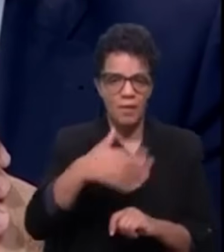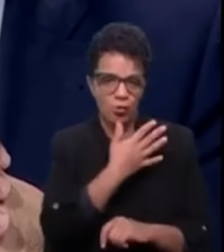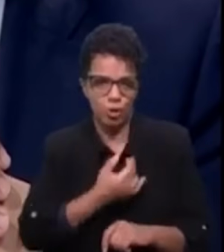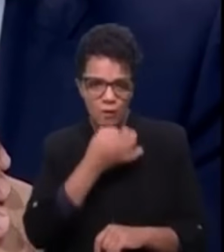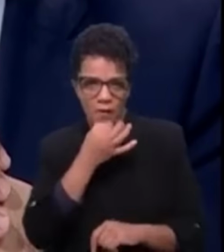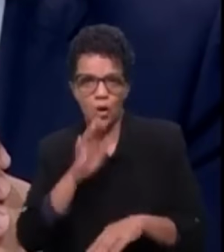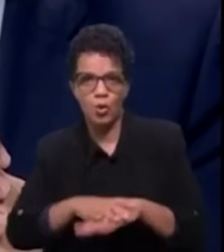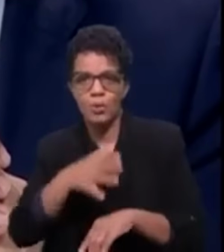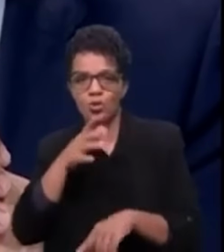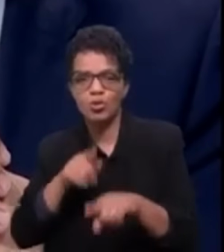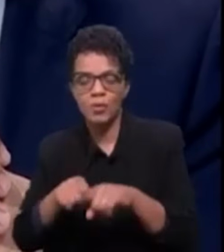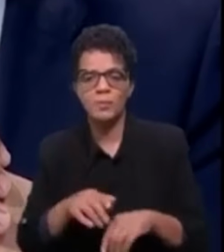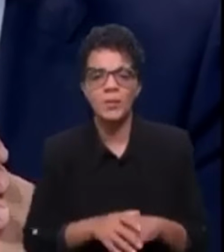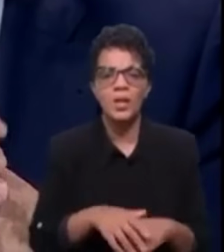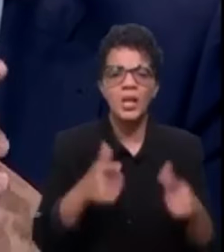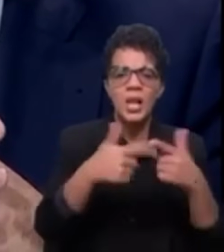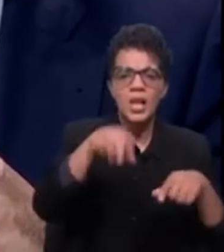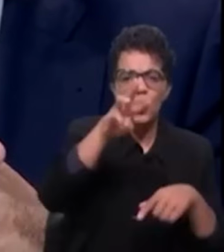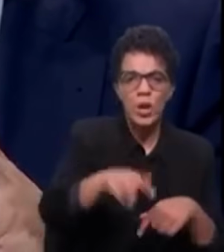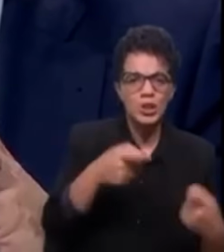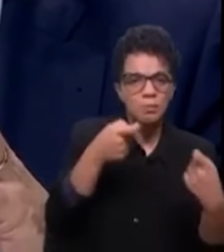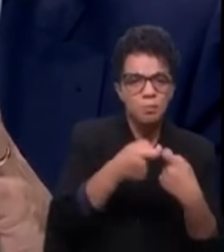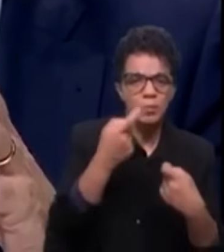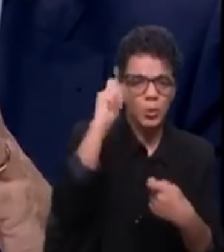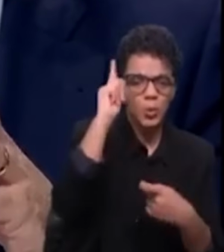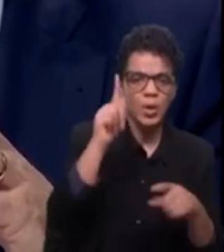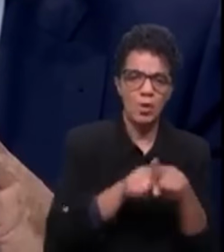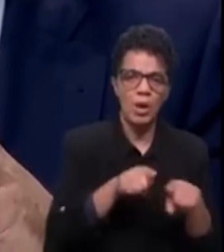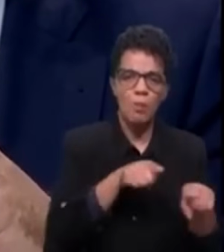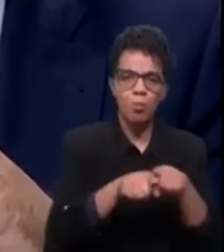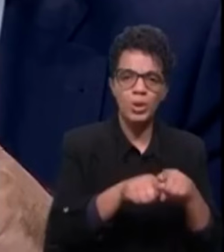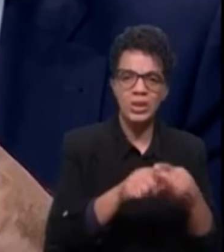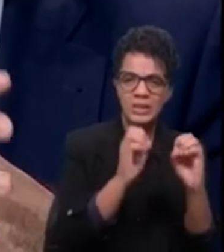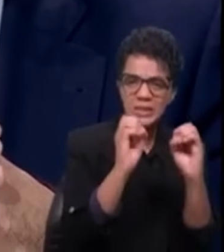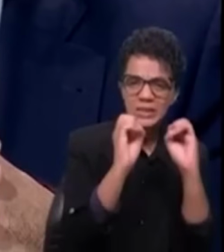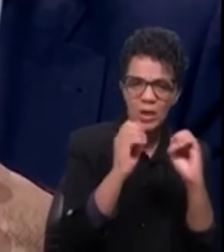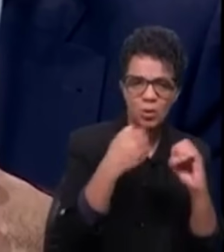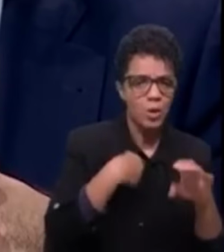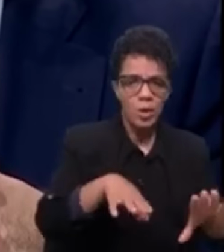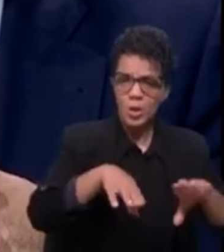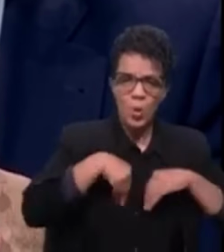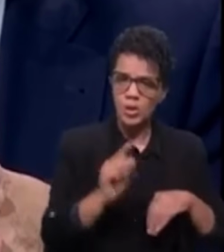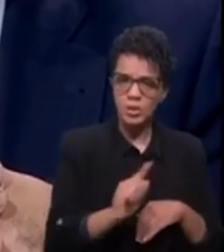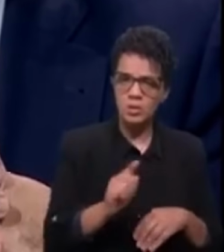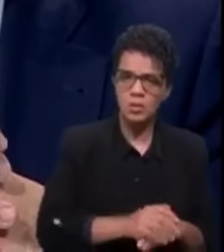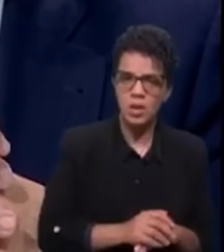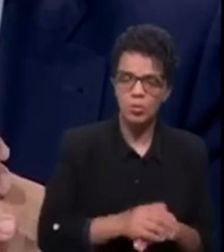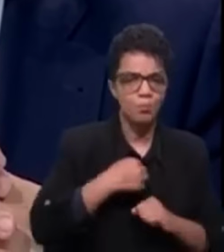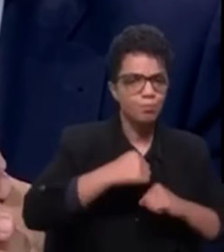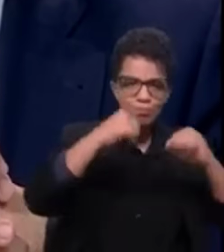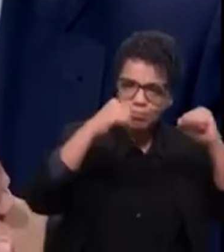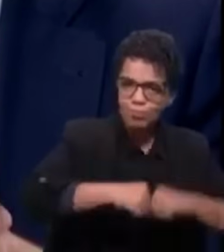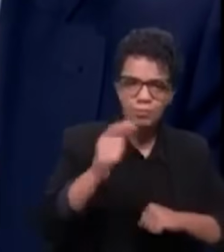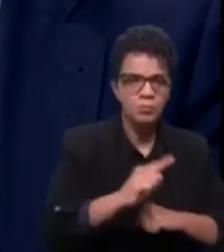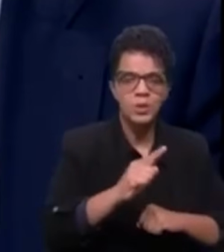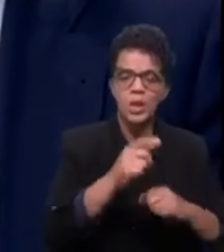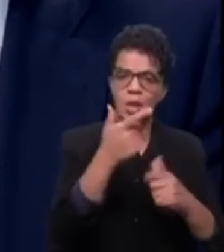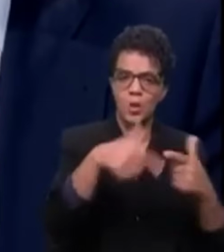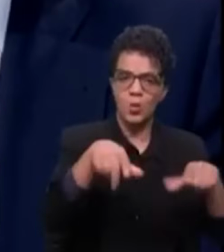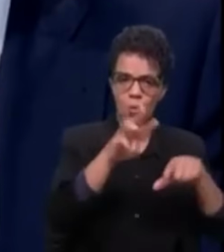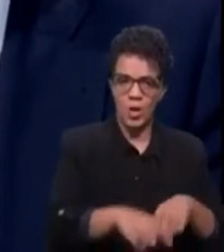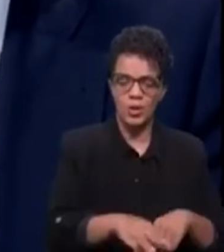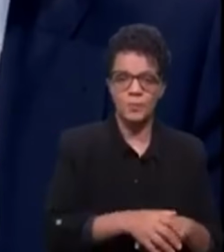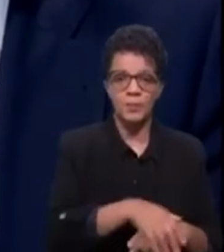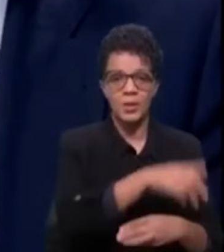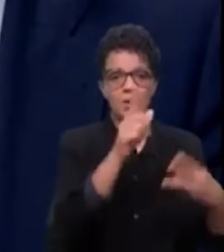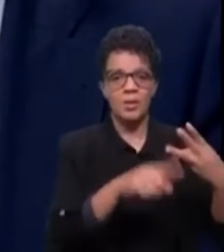isto isto não é uma linguagem própria Isto é mesmo o grau zero da política eu não aceito isto eu não pactu com esta linguagem e em